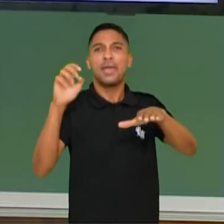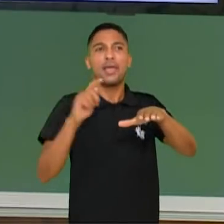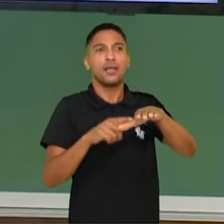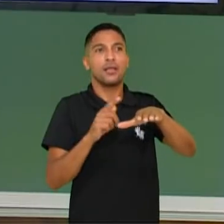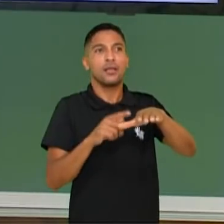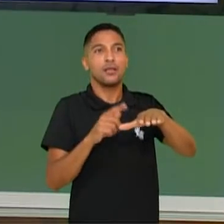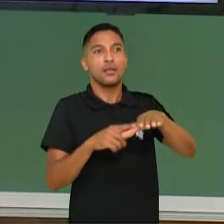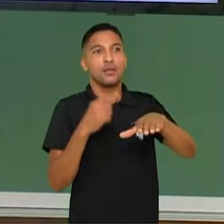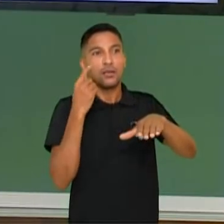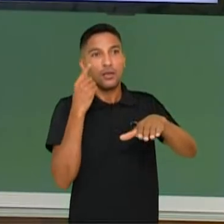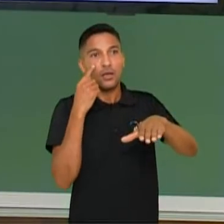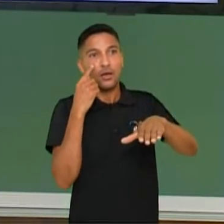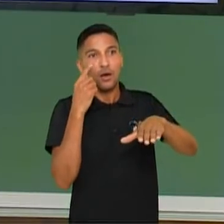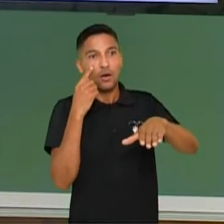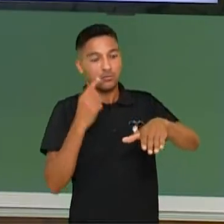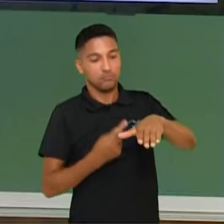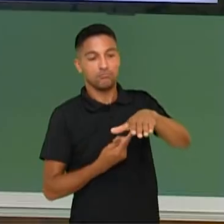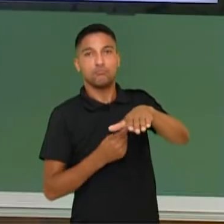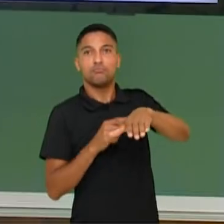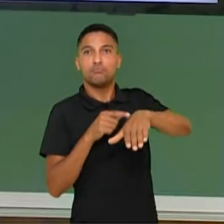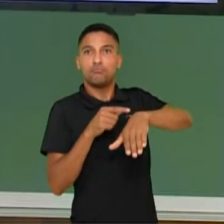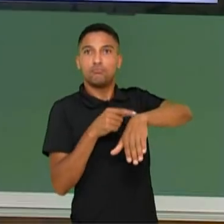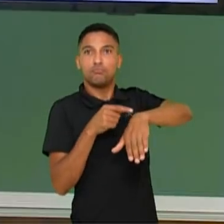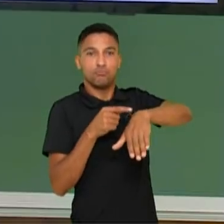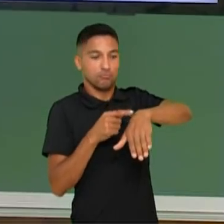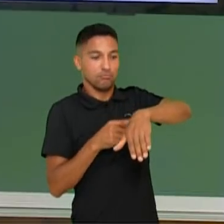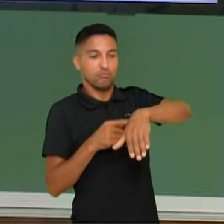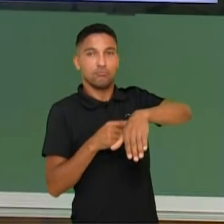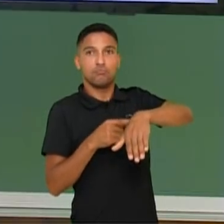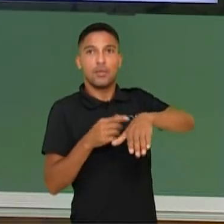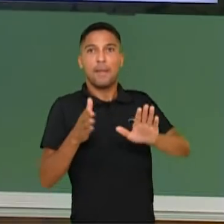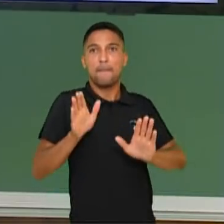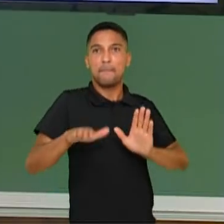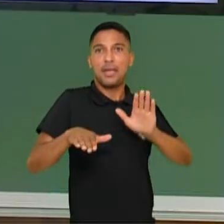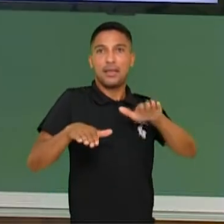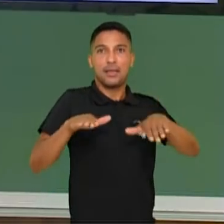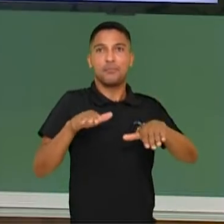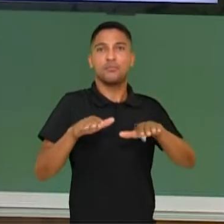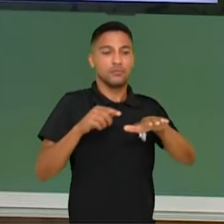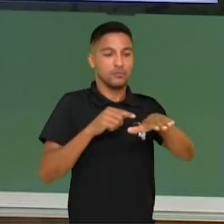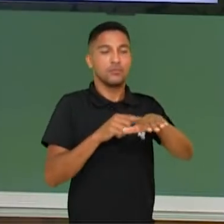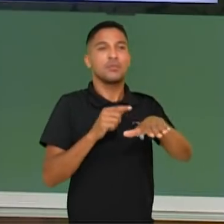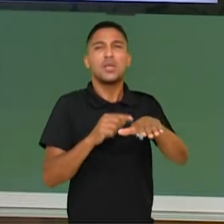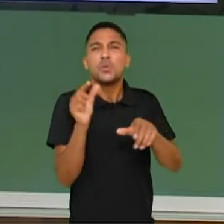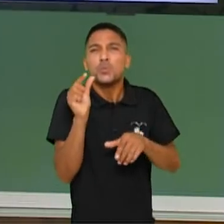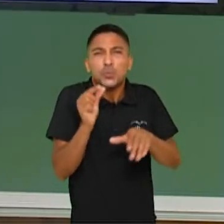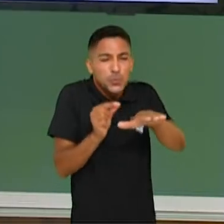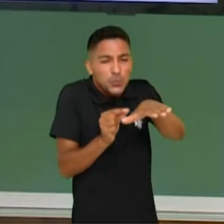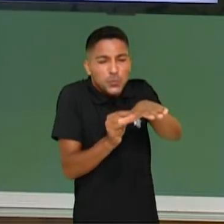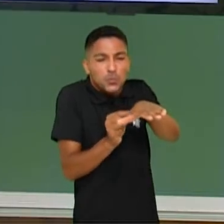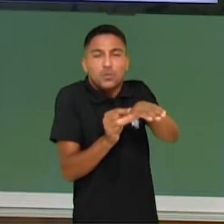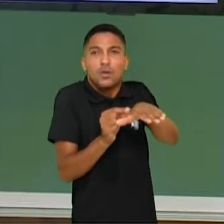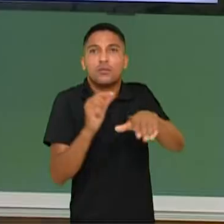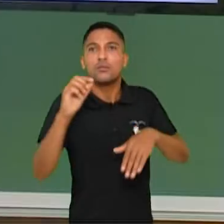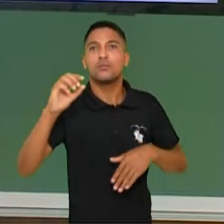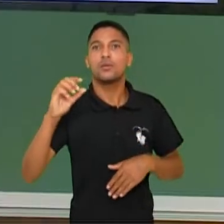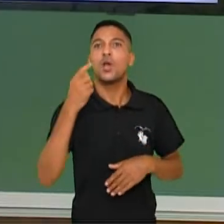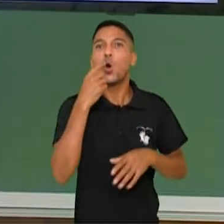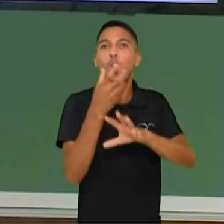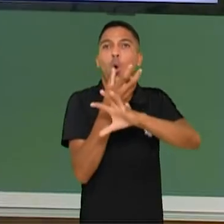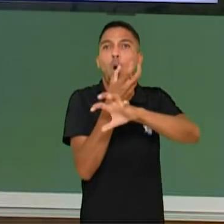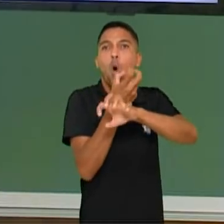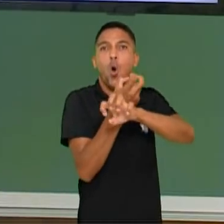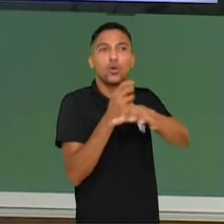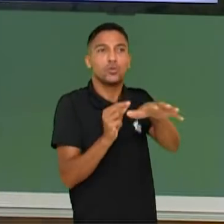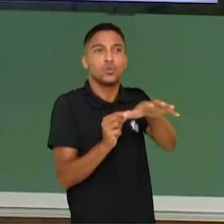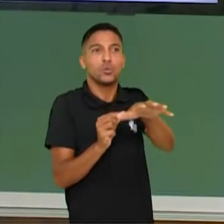ele é pequenininho. E um último tipo, a famosa vértebra, que é considerada, classificada como irregular.